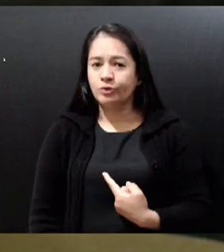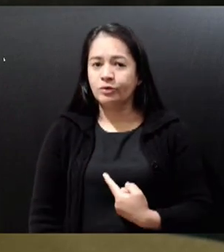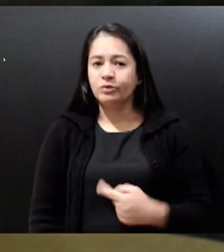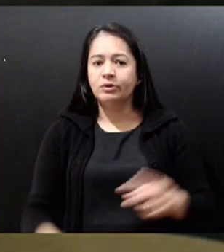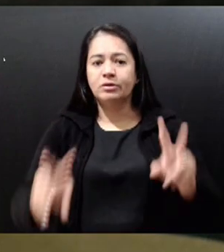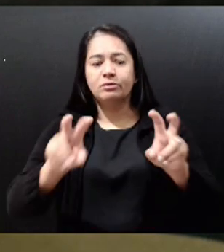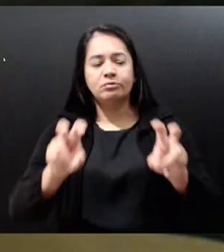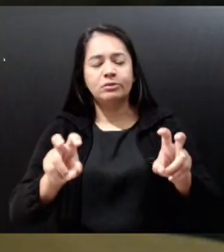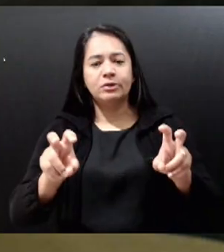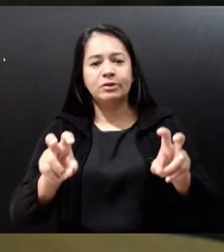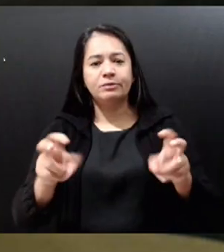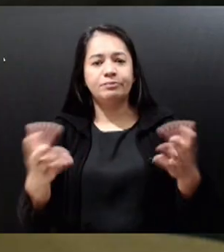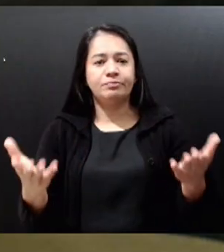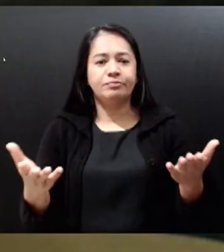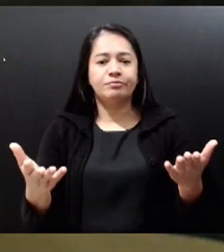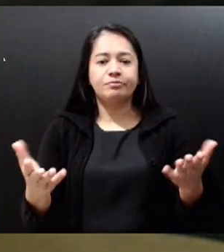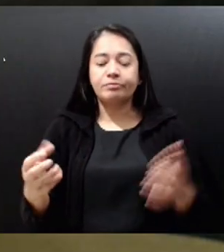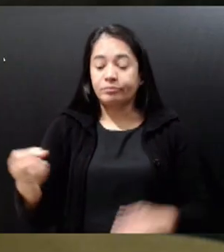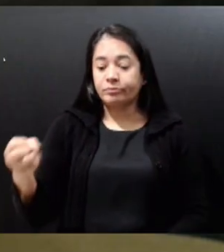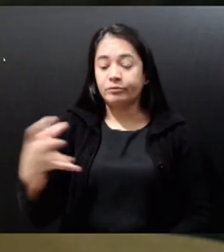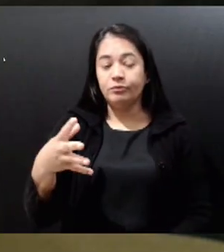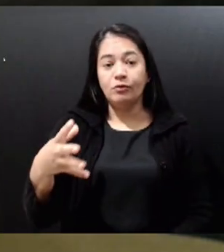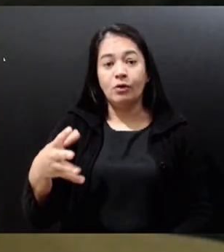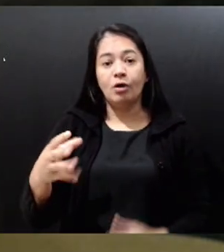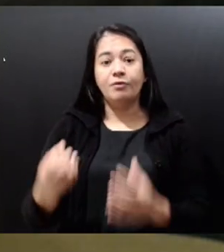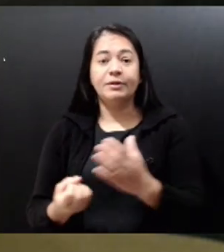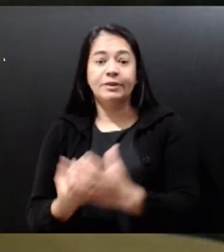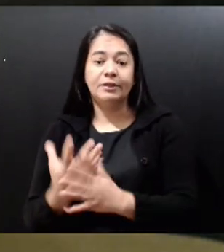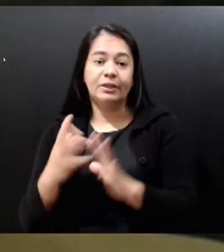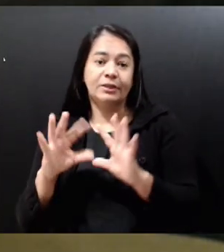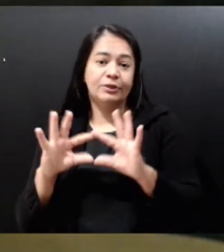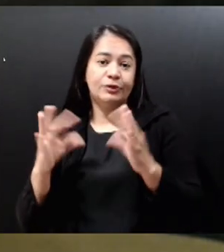da nova formação de famílias. É